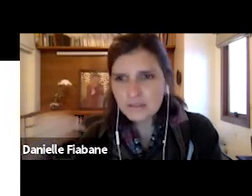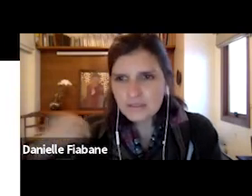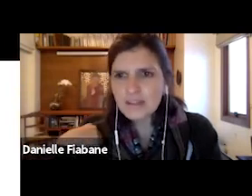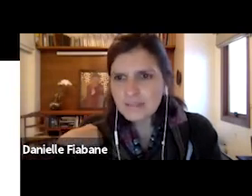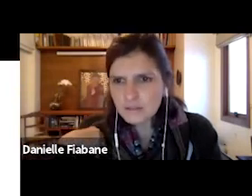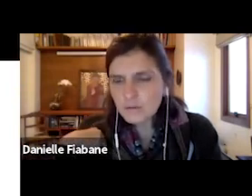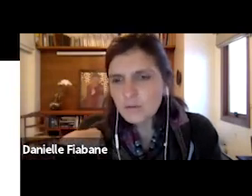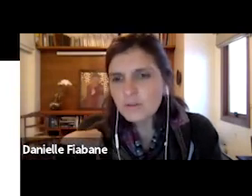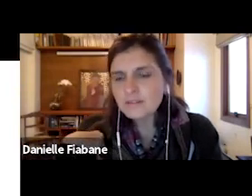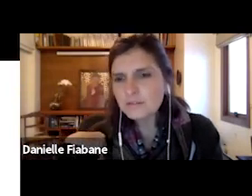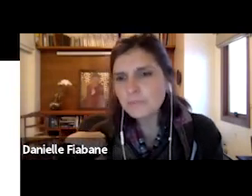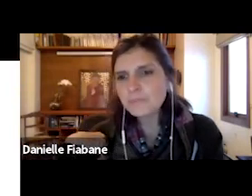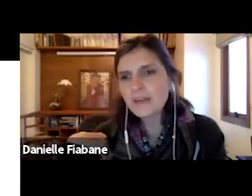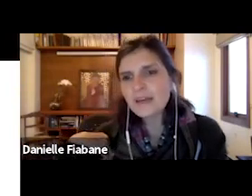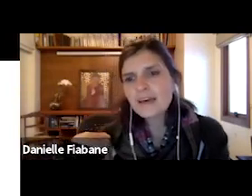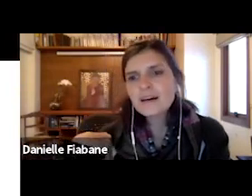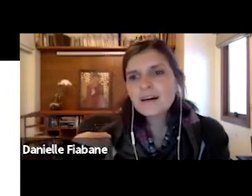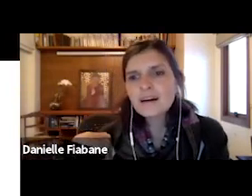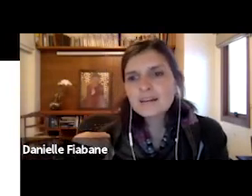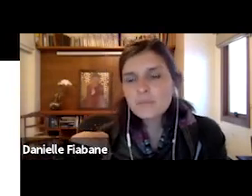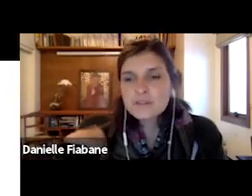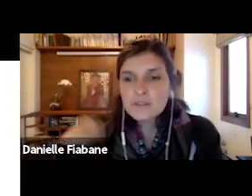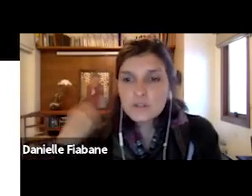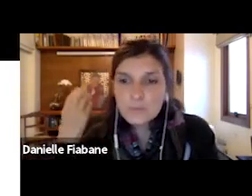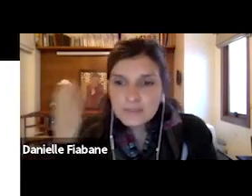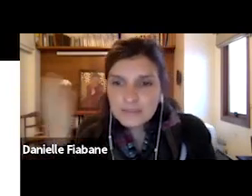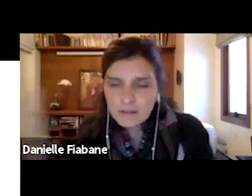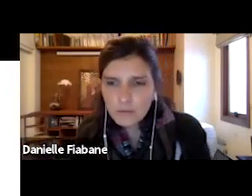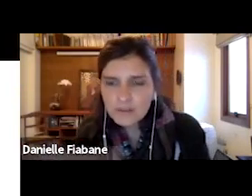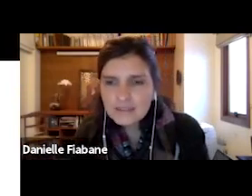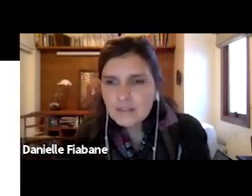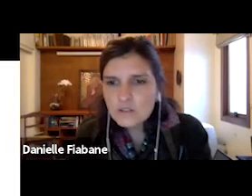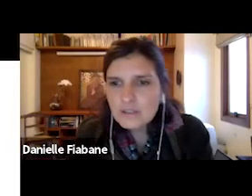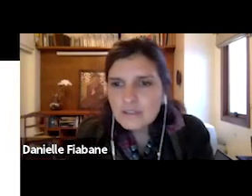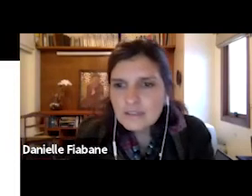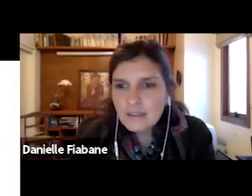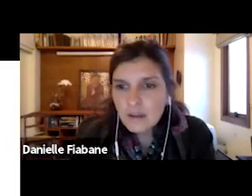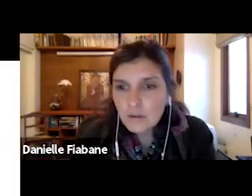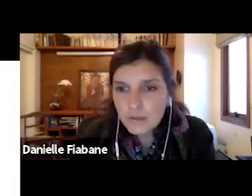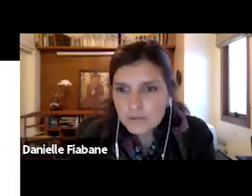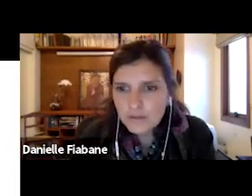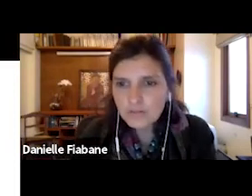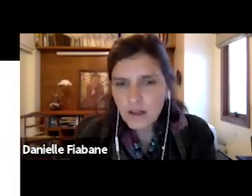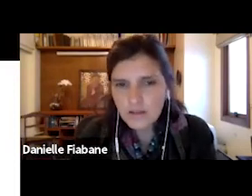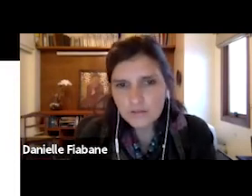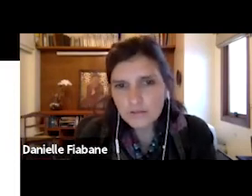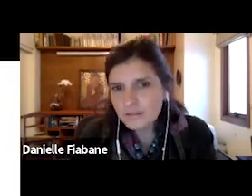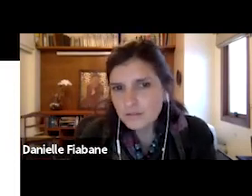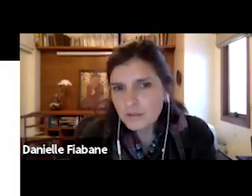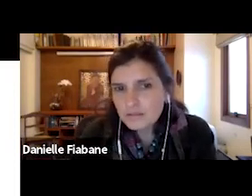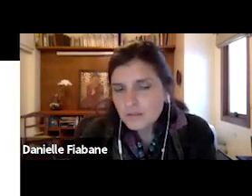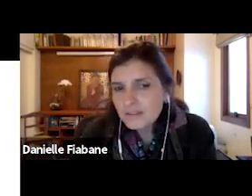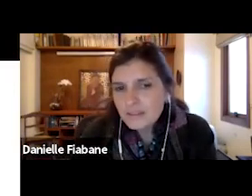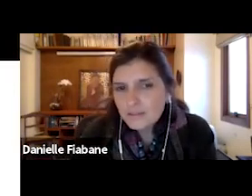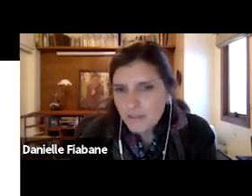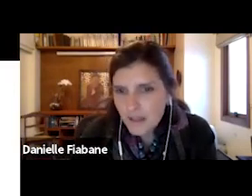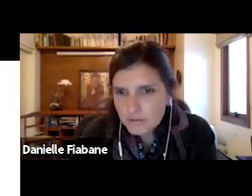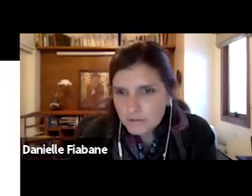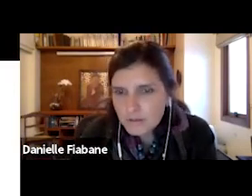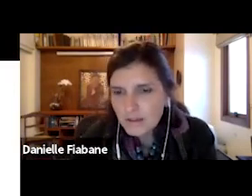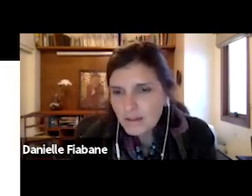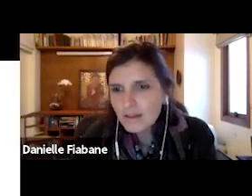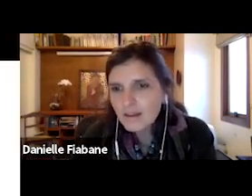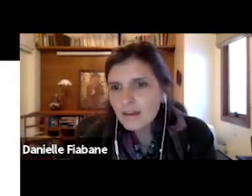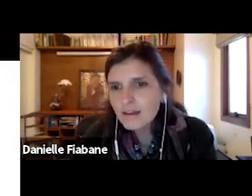sejam mais esclarecedoras, enfim. Depois a gente precisa, como a terceira diretriz, criar um ambiente favorável à doação. Doar tem que ser